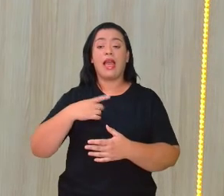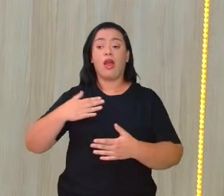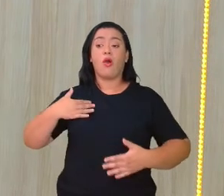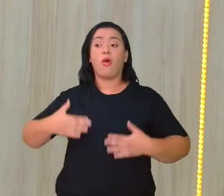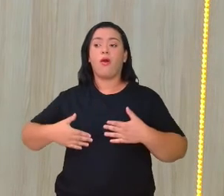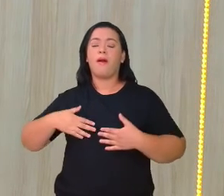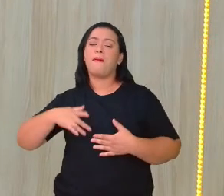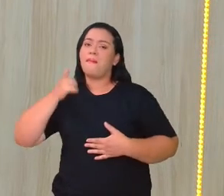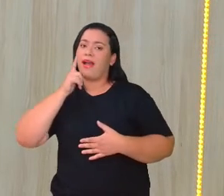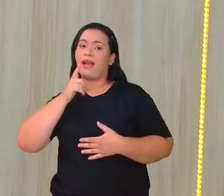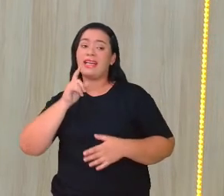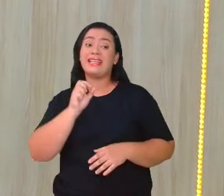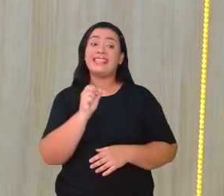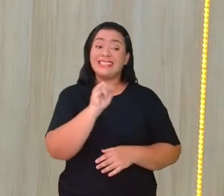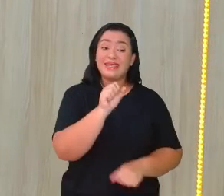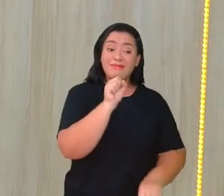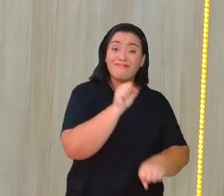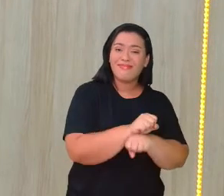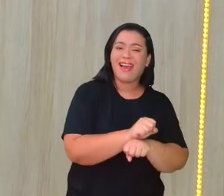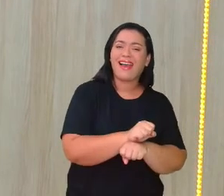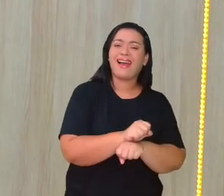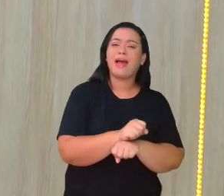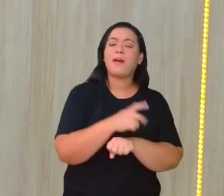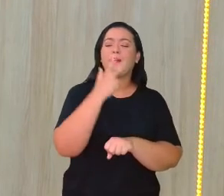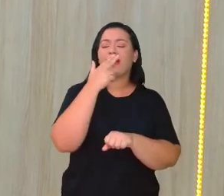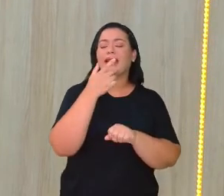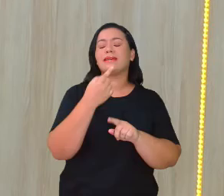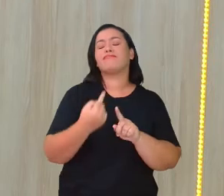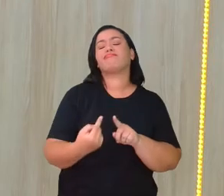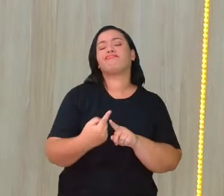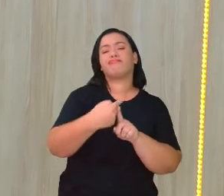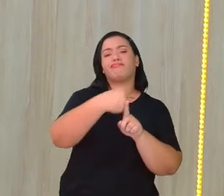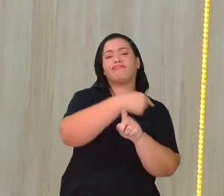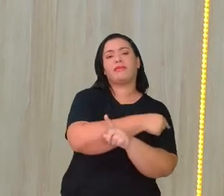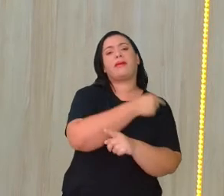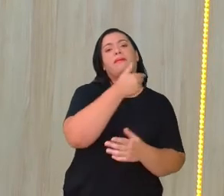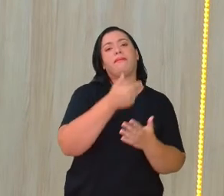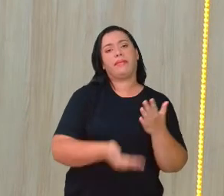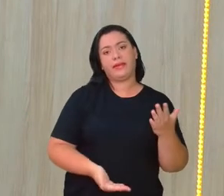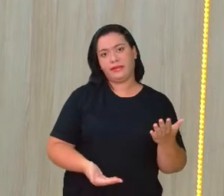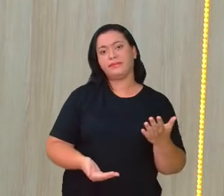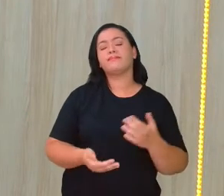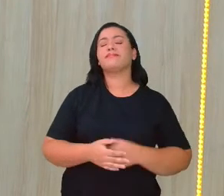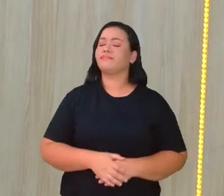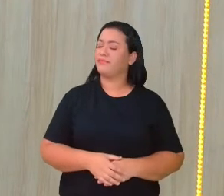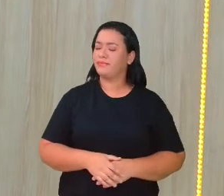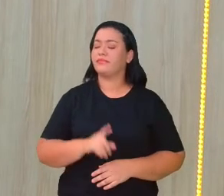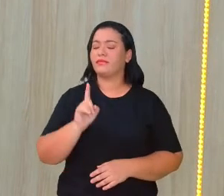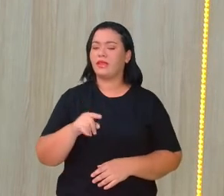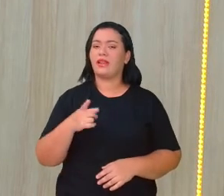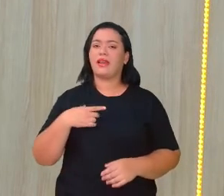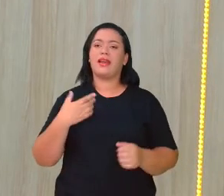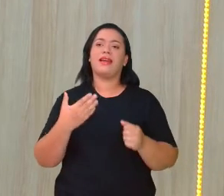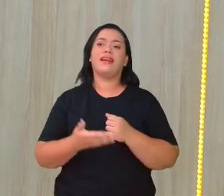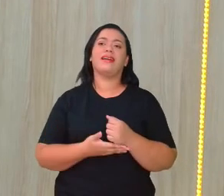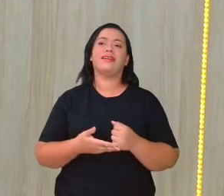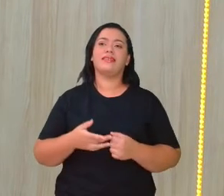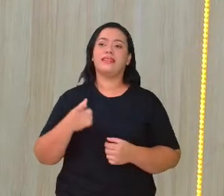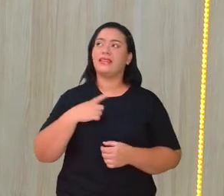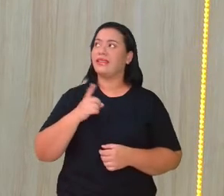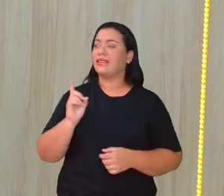ali por um certo período, a gente começa a reverter esses ganhos. Então, entra aí o princípio da